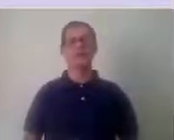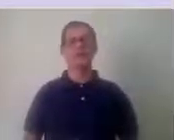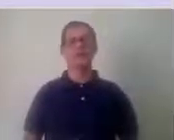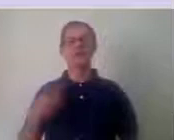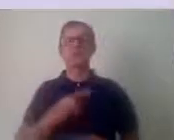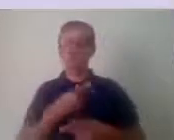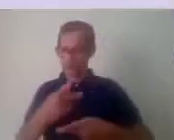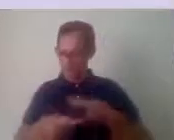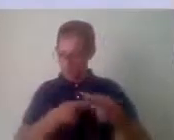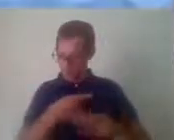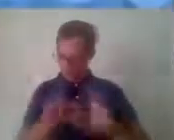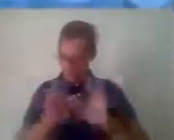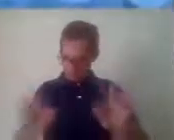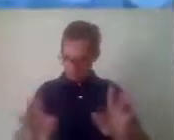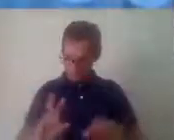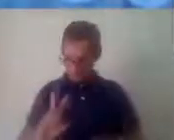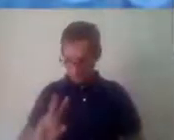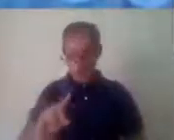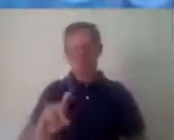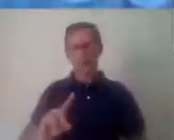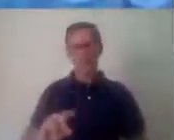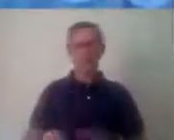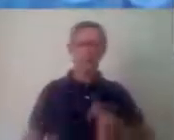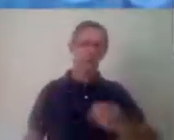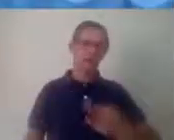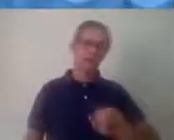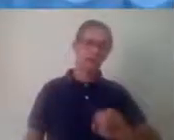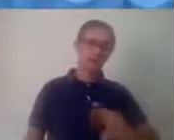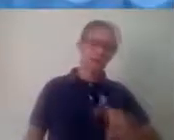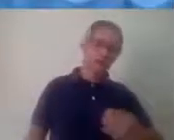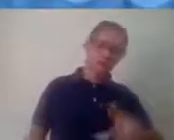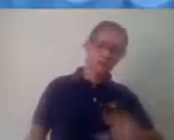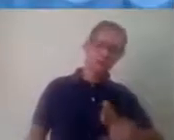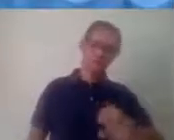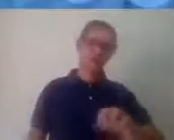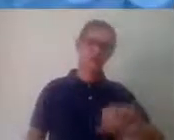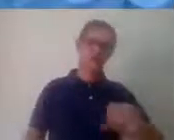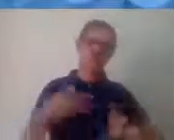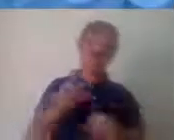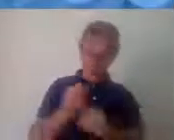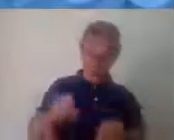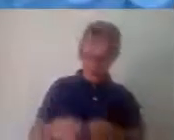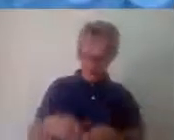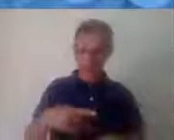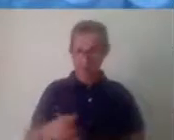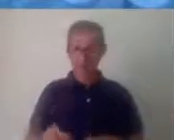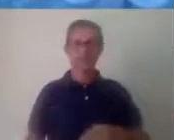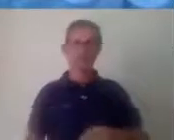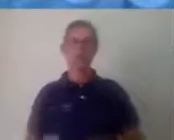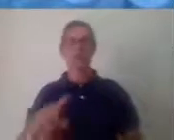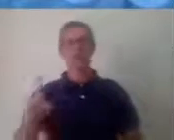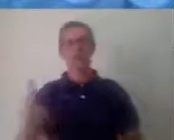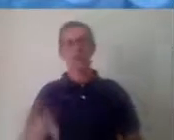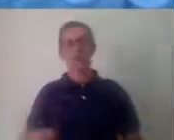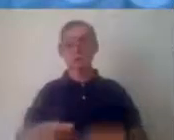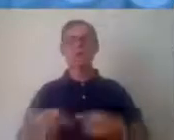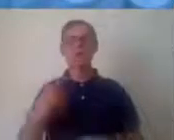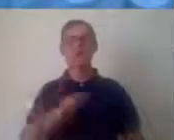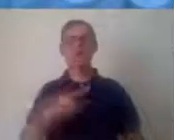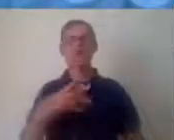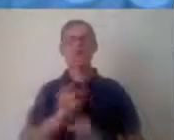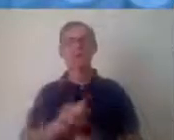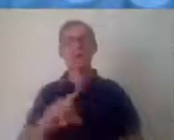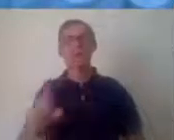Quando nós falamos em funções de duas variáveis reais, nós podemos calcular a sua derivada. Como que a gente